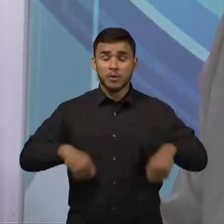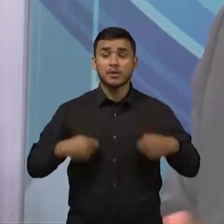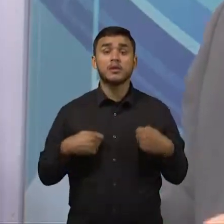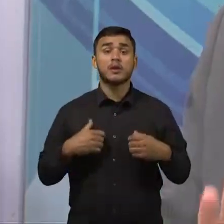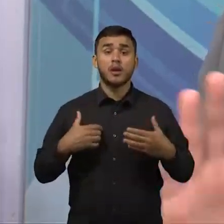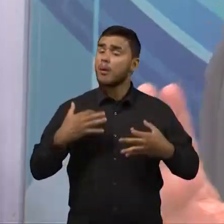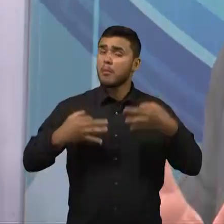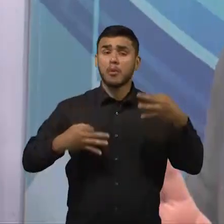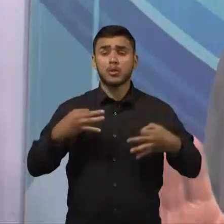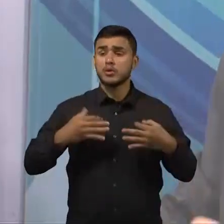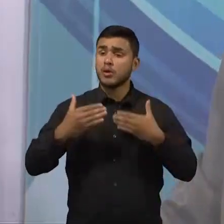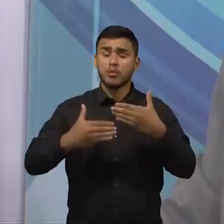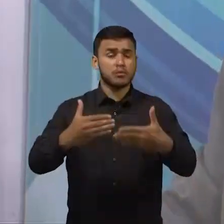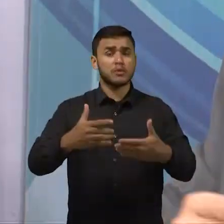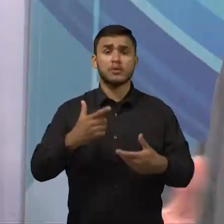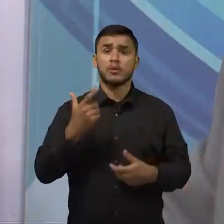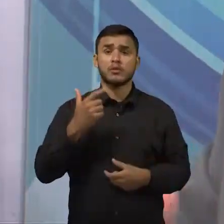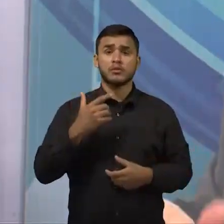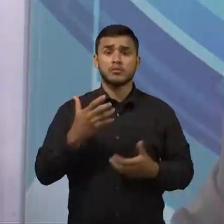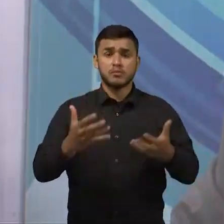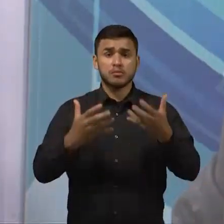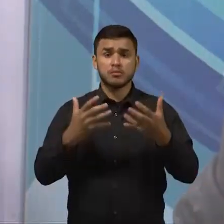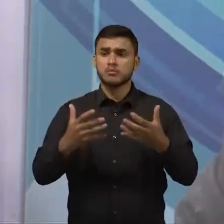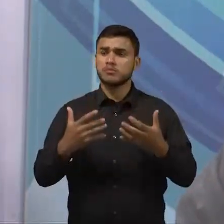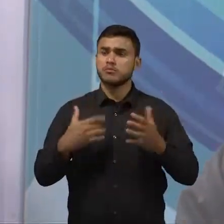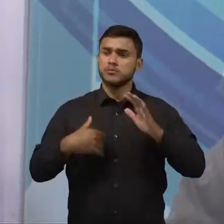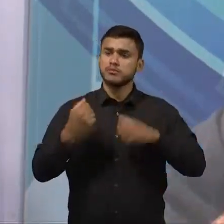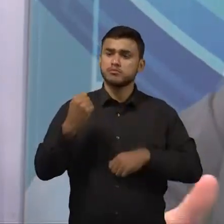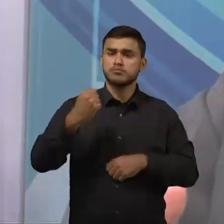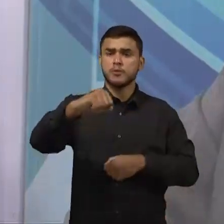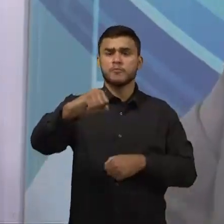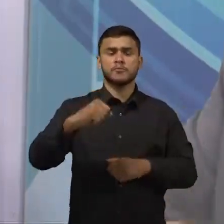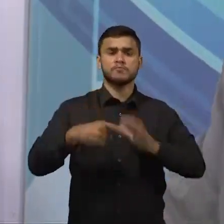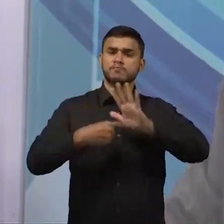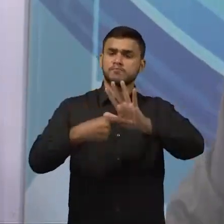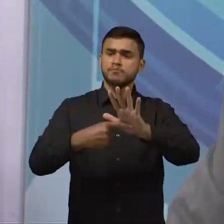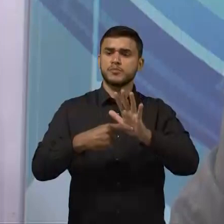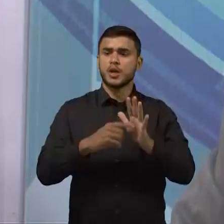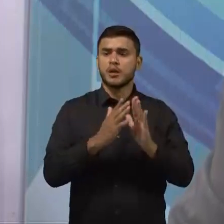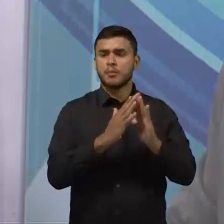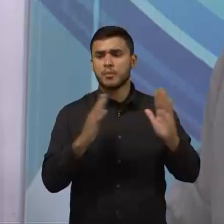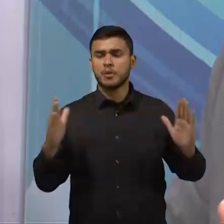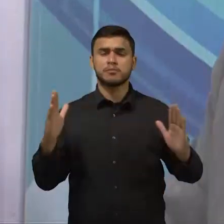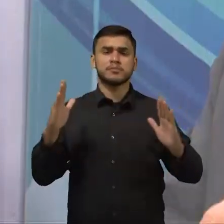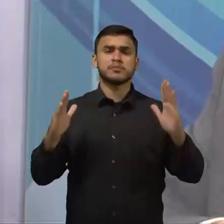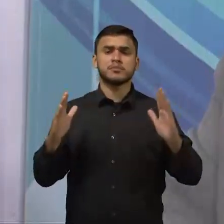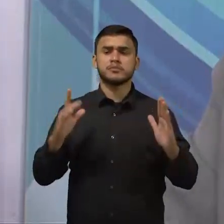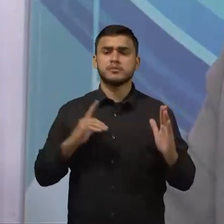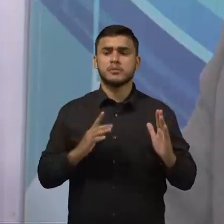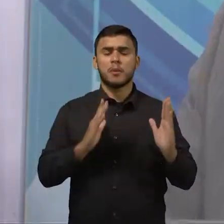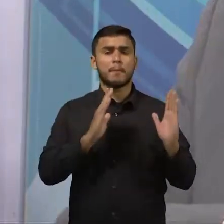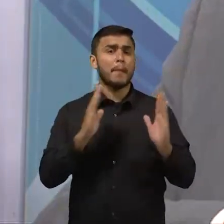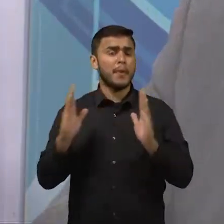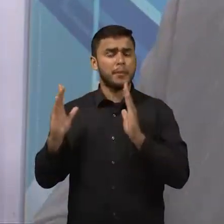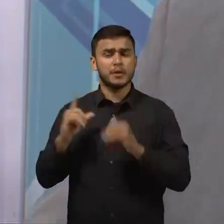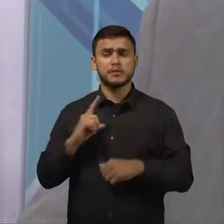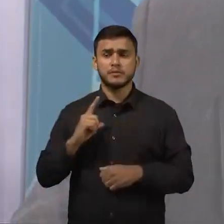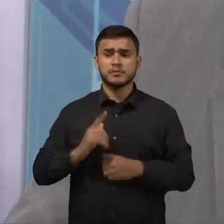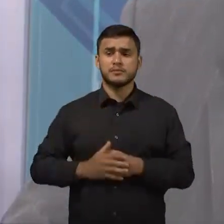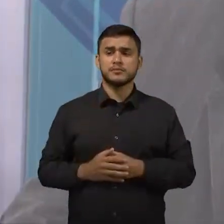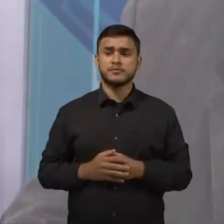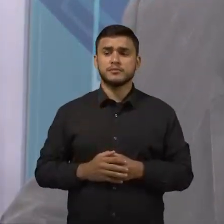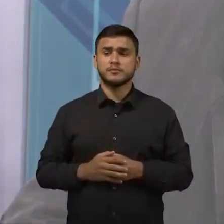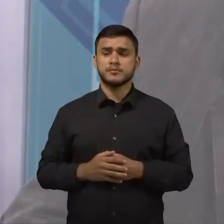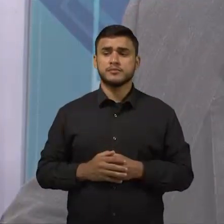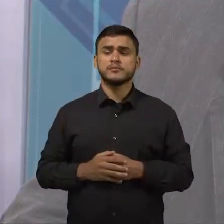num processo, qualquer um de nós gostaria da ampla defesa. Claro. Ou seja, isso tem prazos, a justiça precisa de seu prazo. Eu acho que poderia,